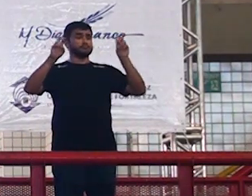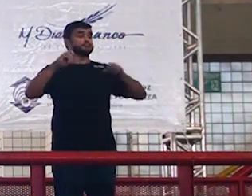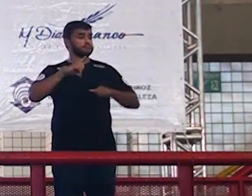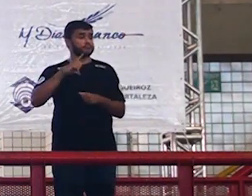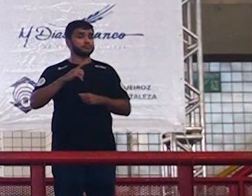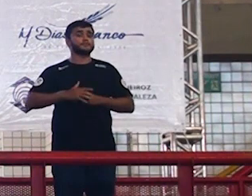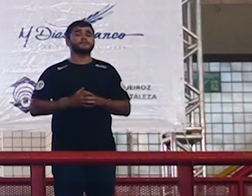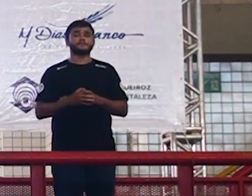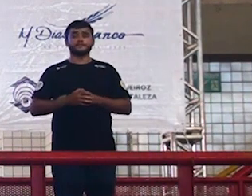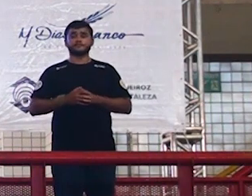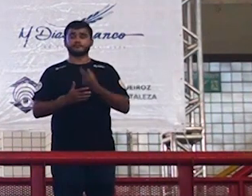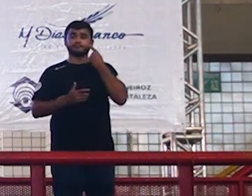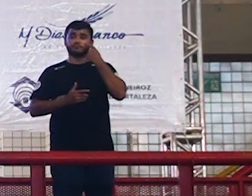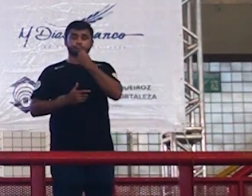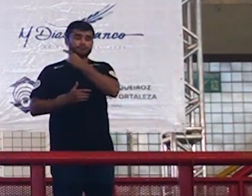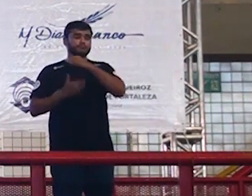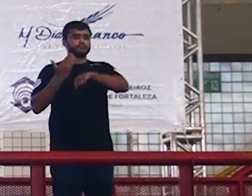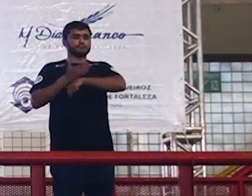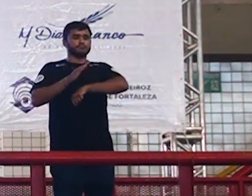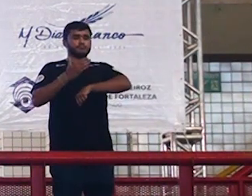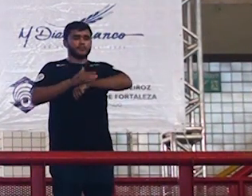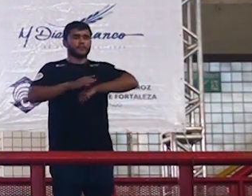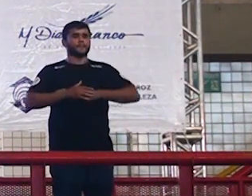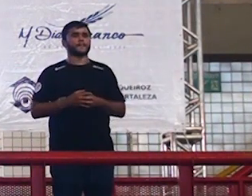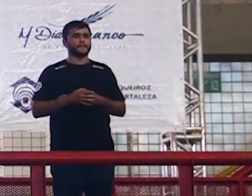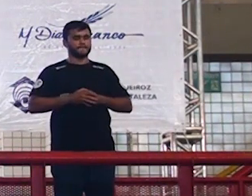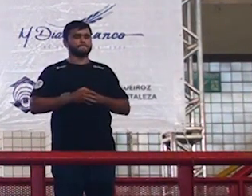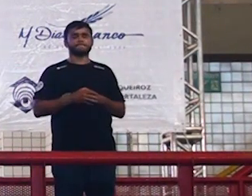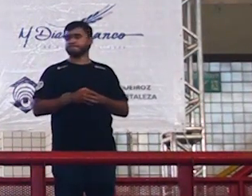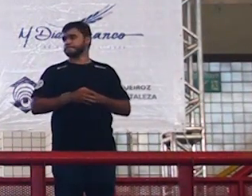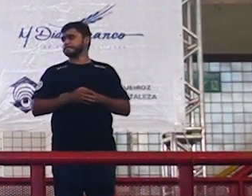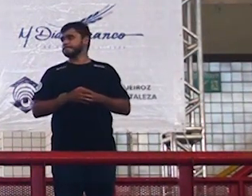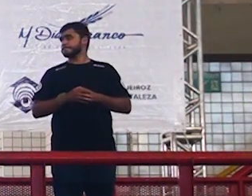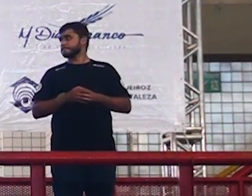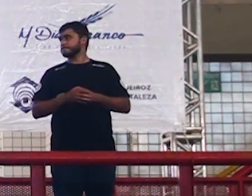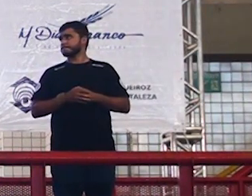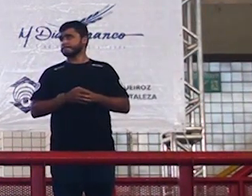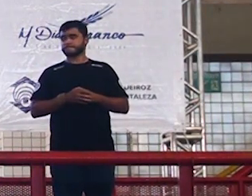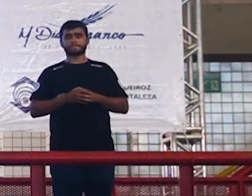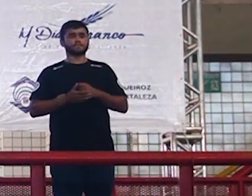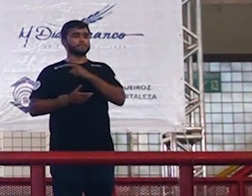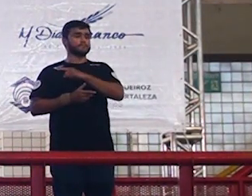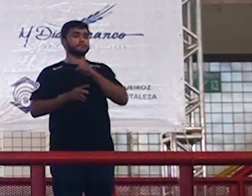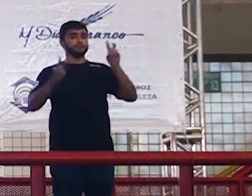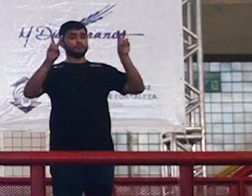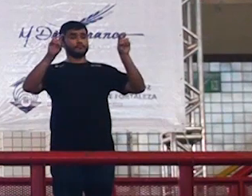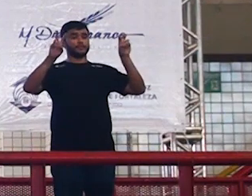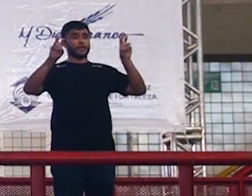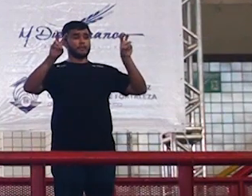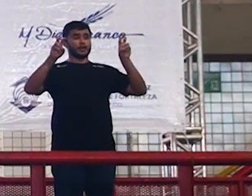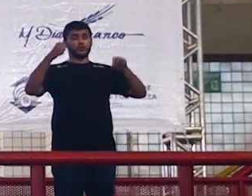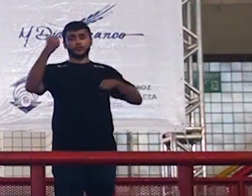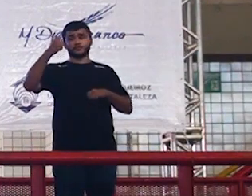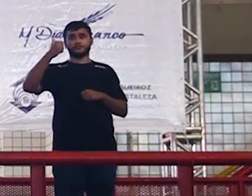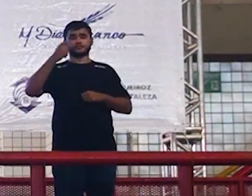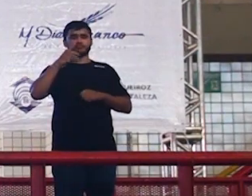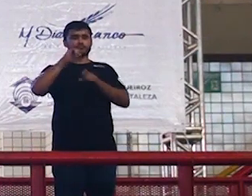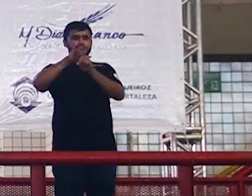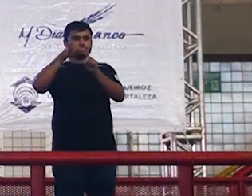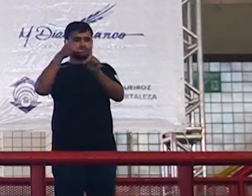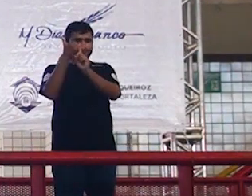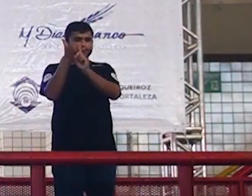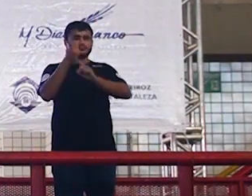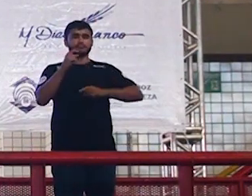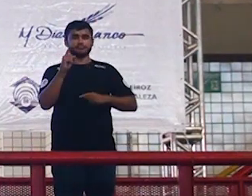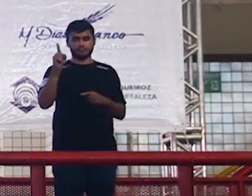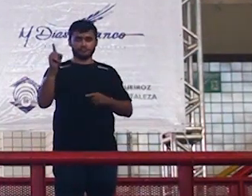você está vendo aí temas para treinar. Ó, o tema 1, que fala sobre bullying.